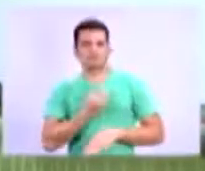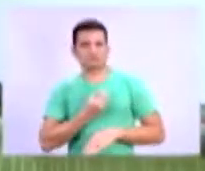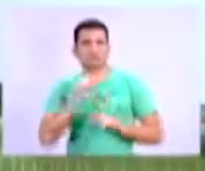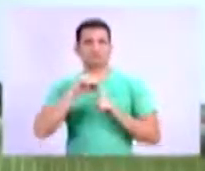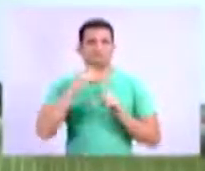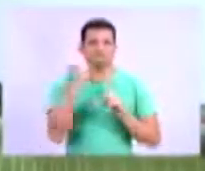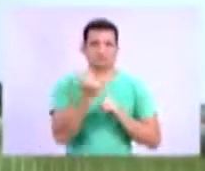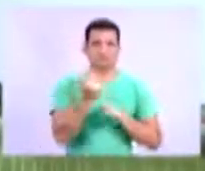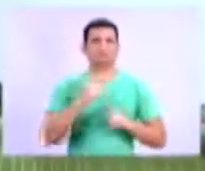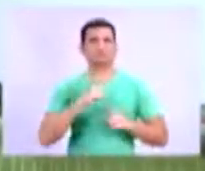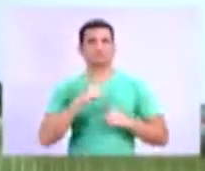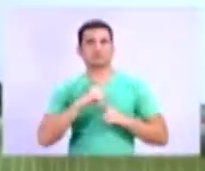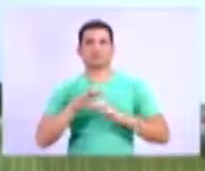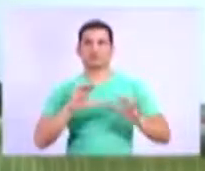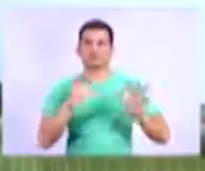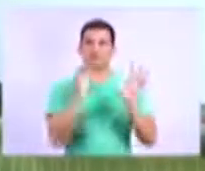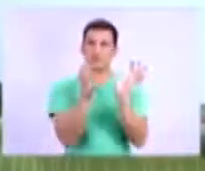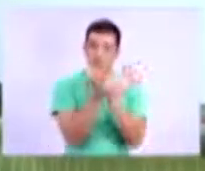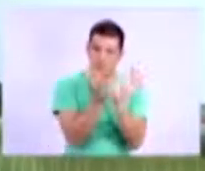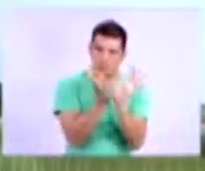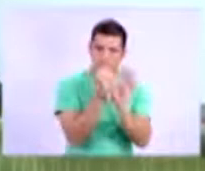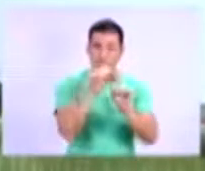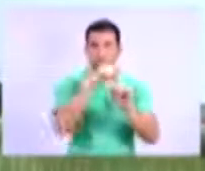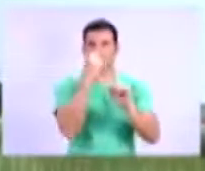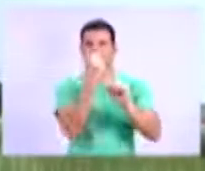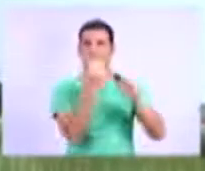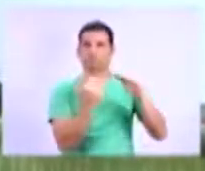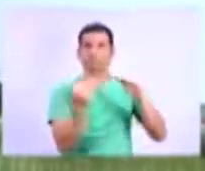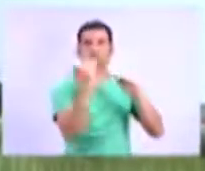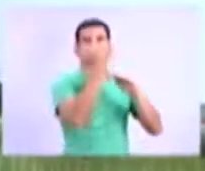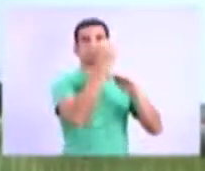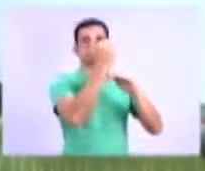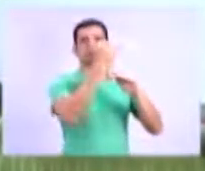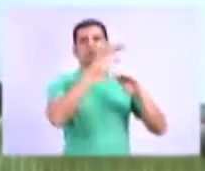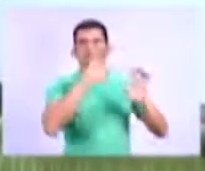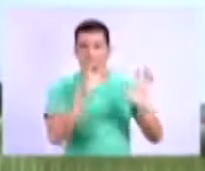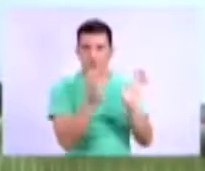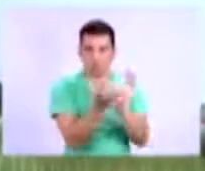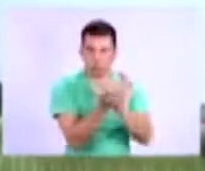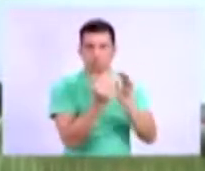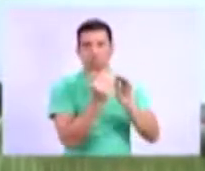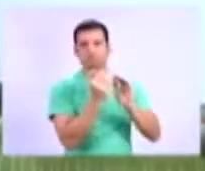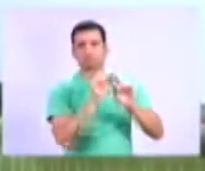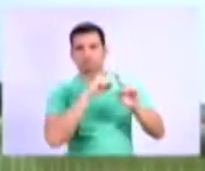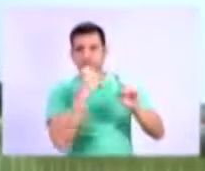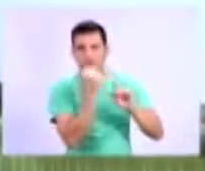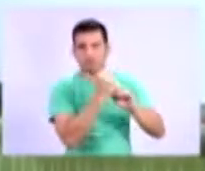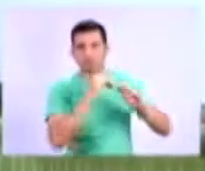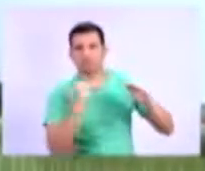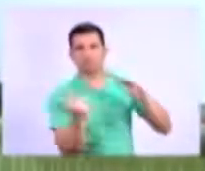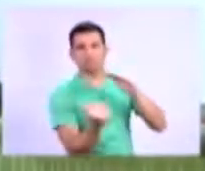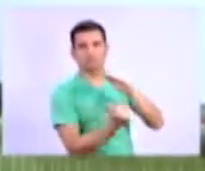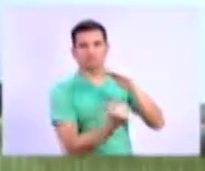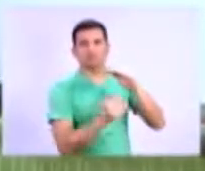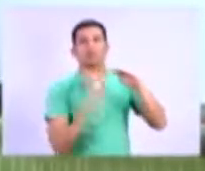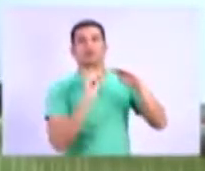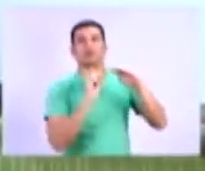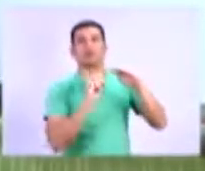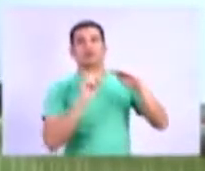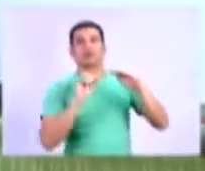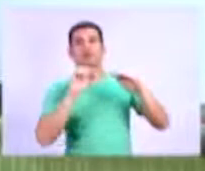temos uma classe social que está aqui em cima e outra que está aqui embaixo, a ideia de justiça seria que essa